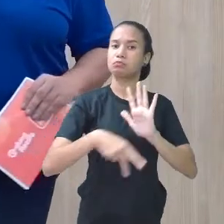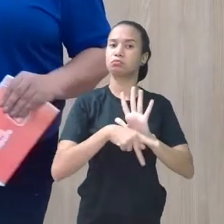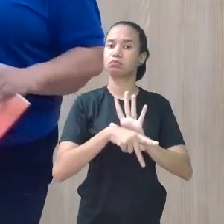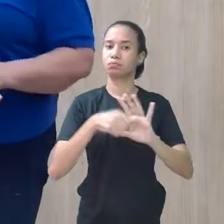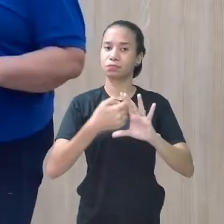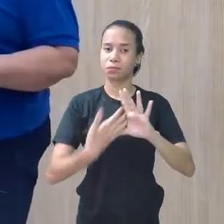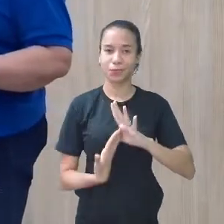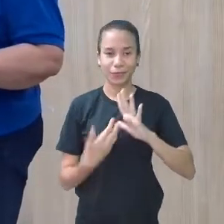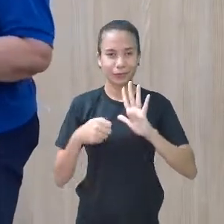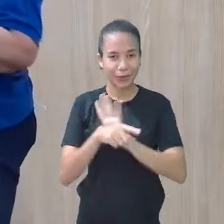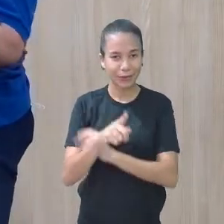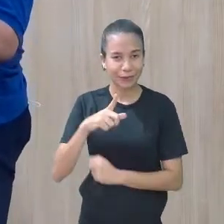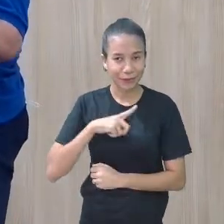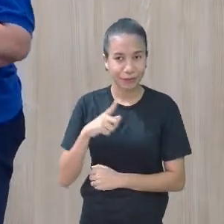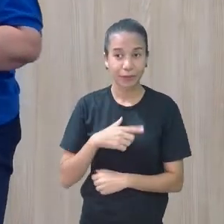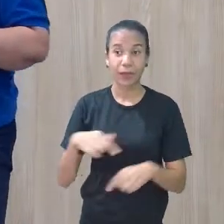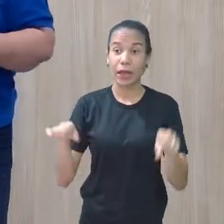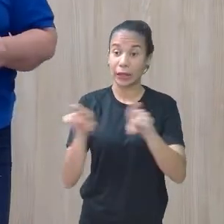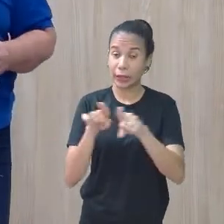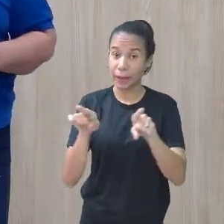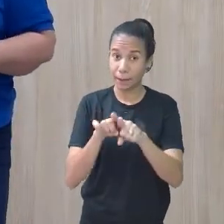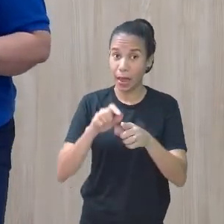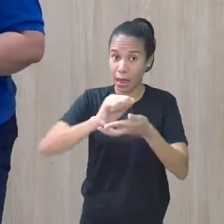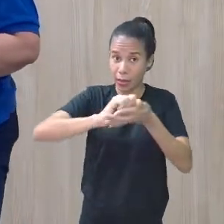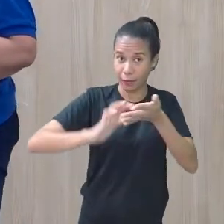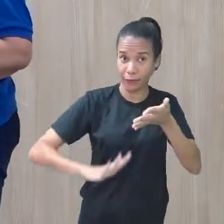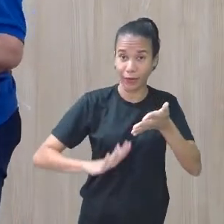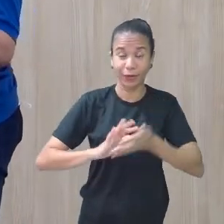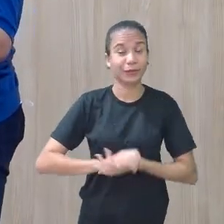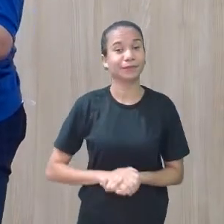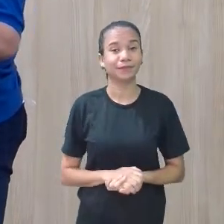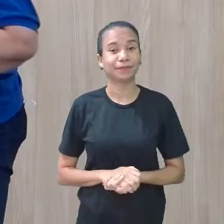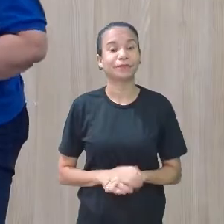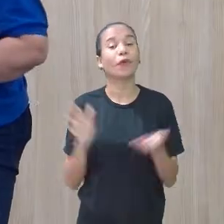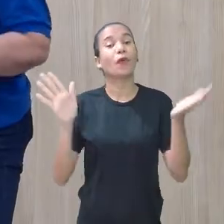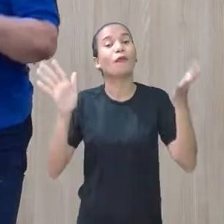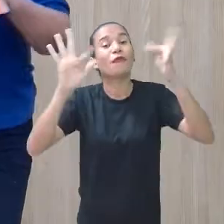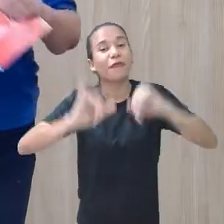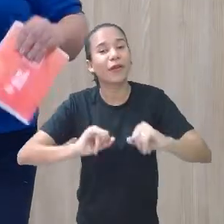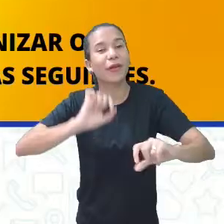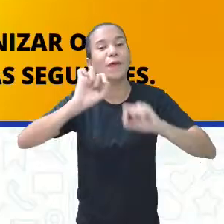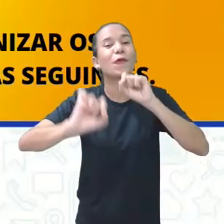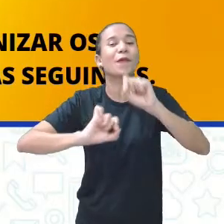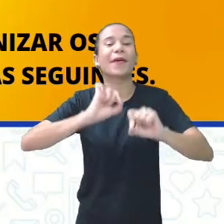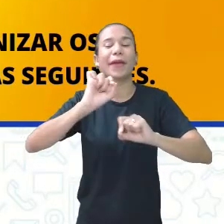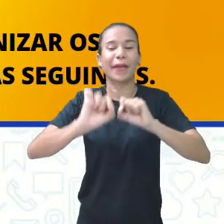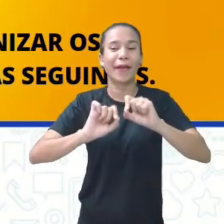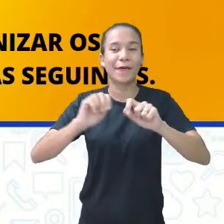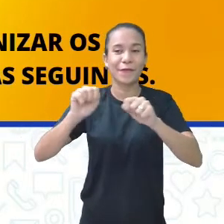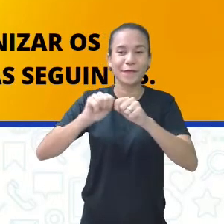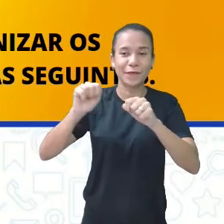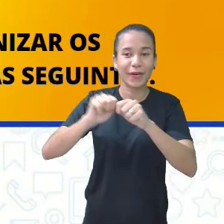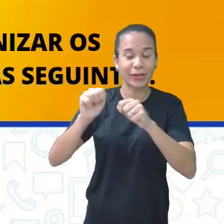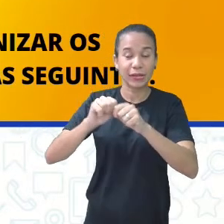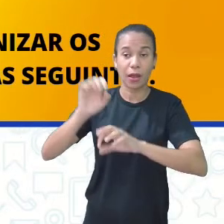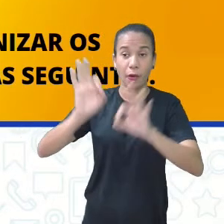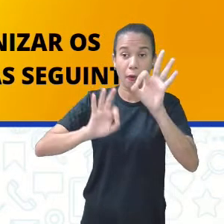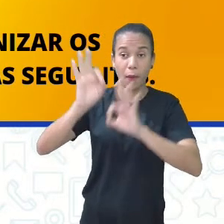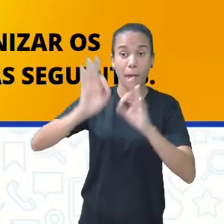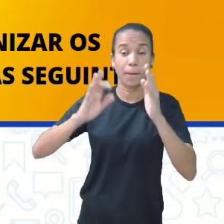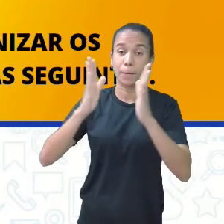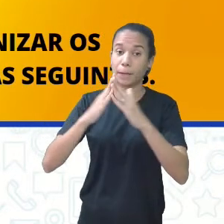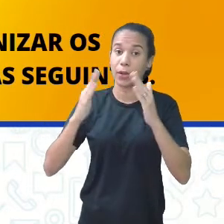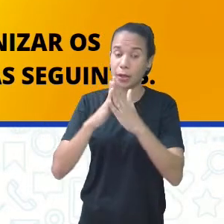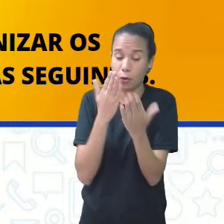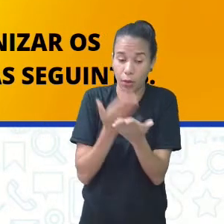esses questionamentos, né? Também algumas atividades. E, por fim, a questão aí de realizar e organizar